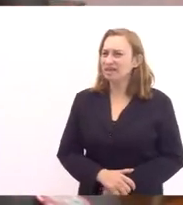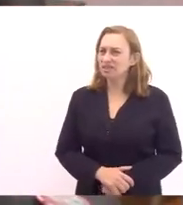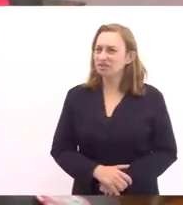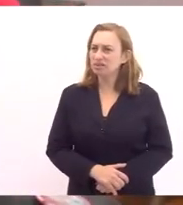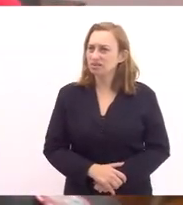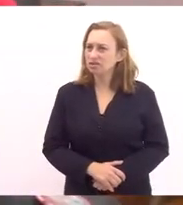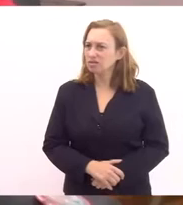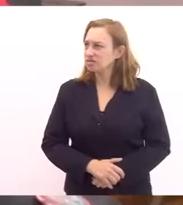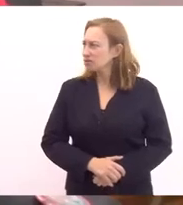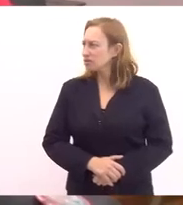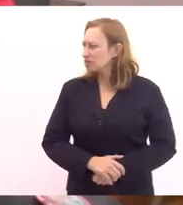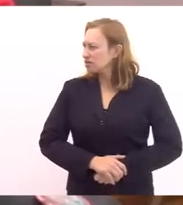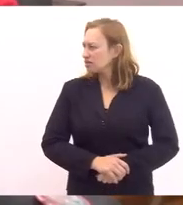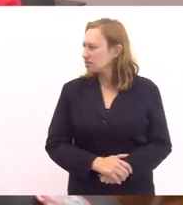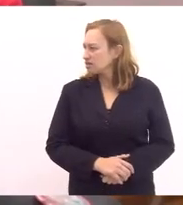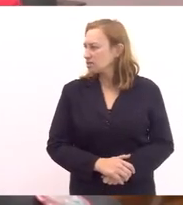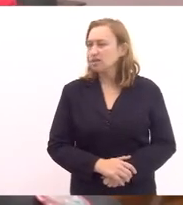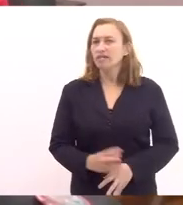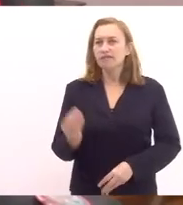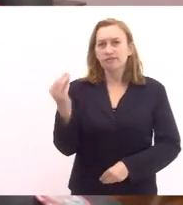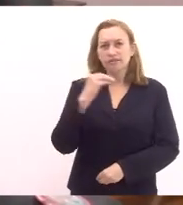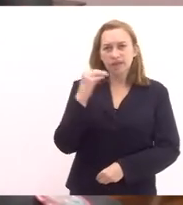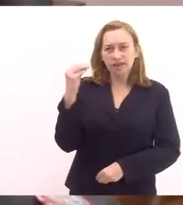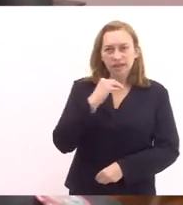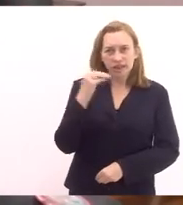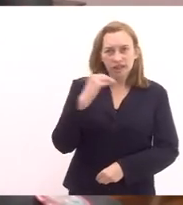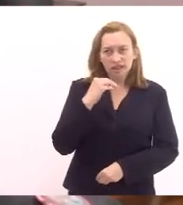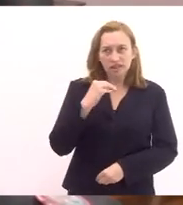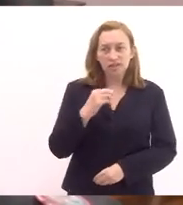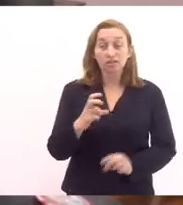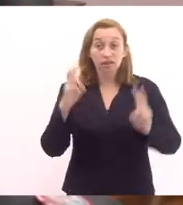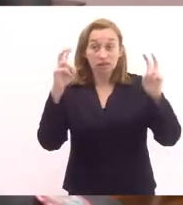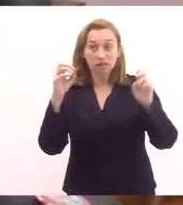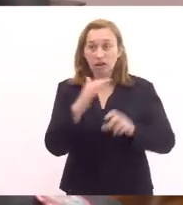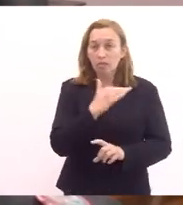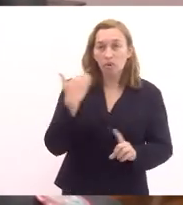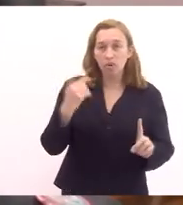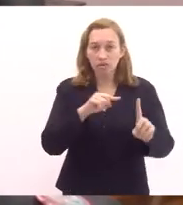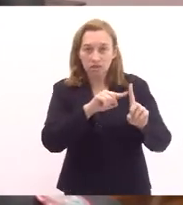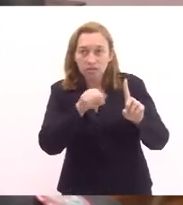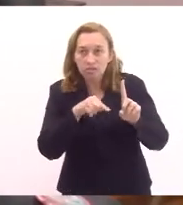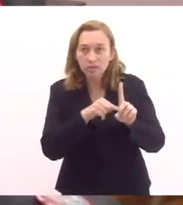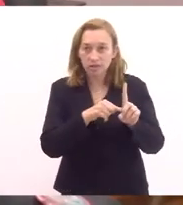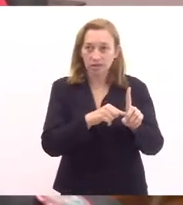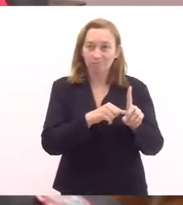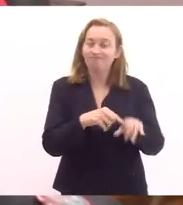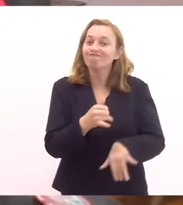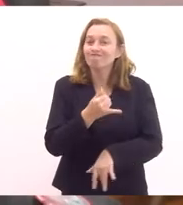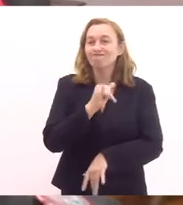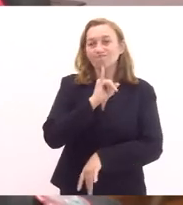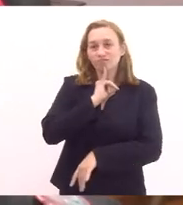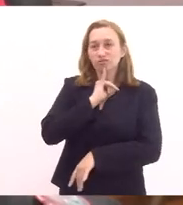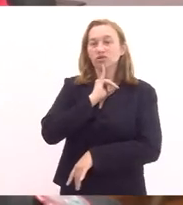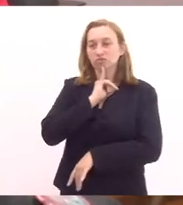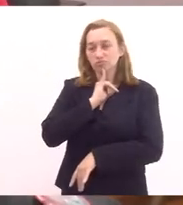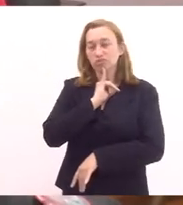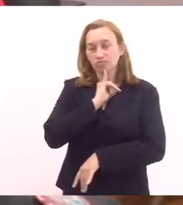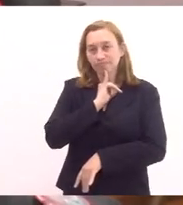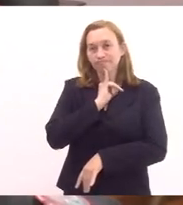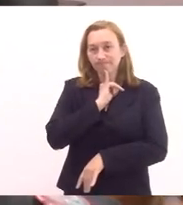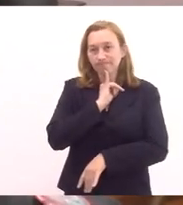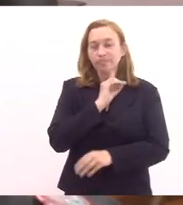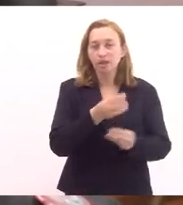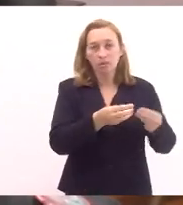pesa demais da conta em questão a morte materna a morte materna infelizmente Ela